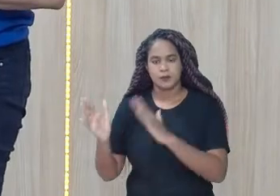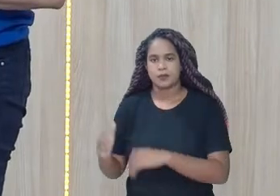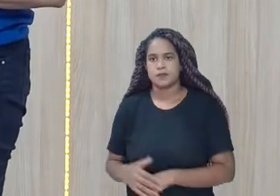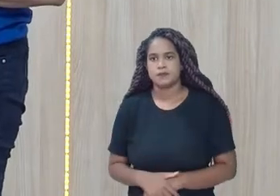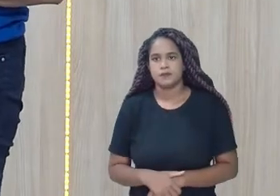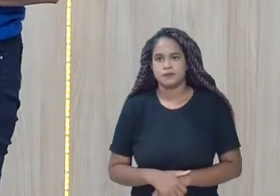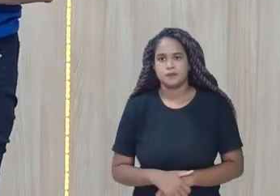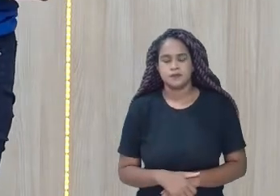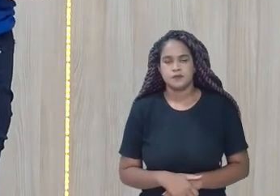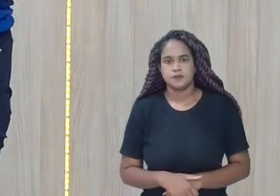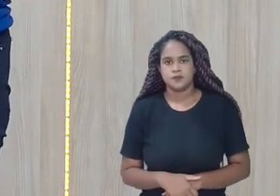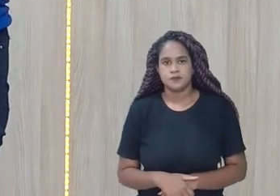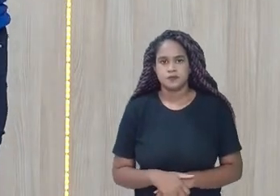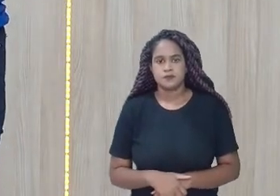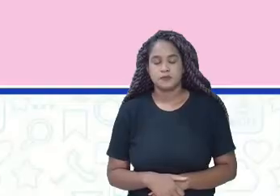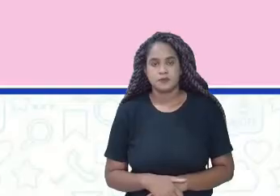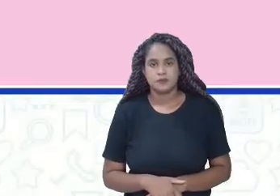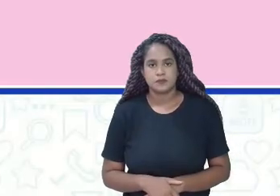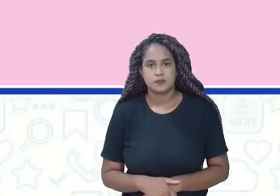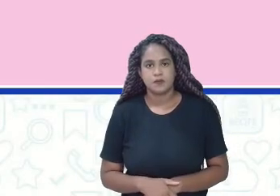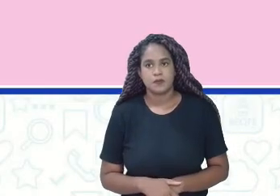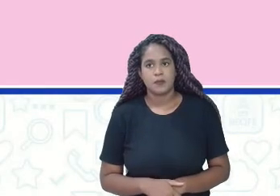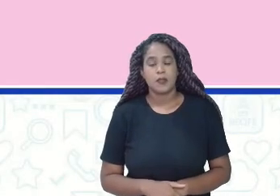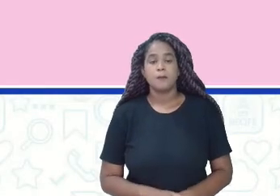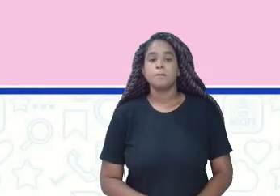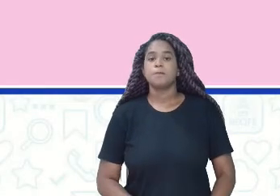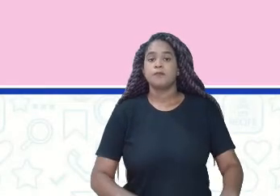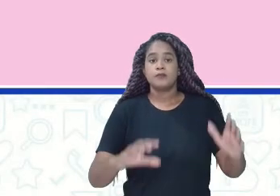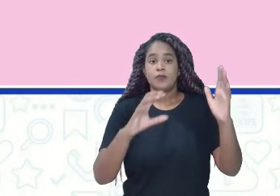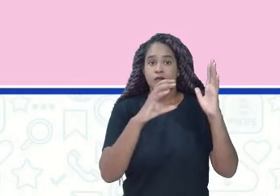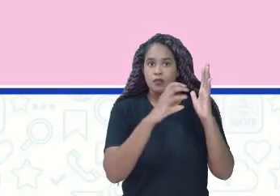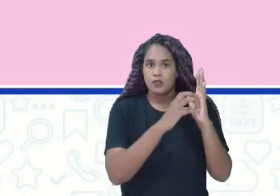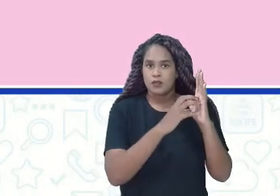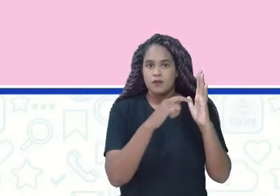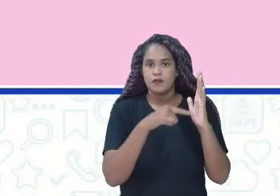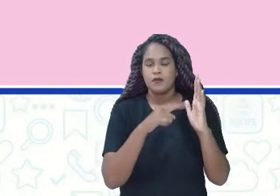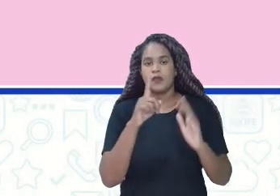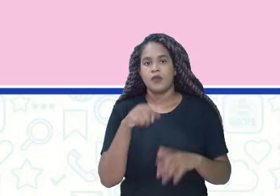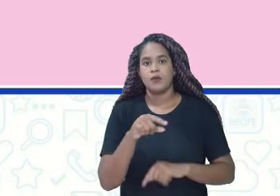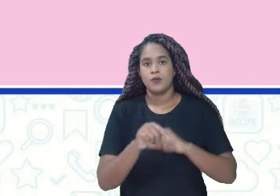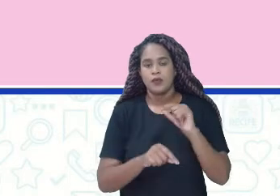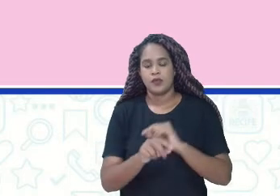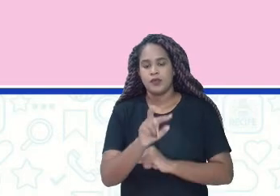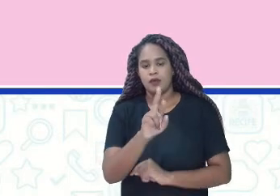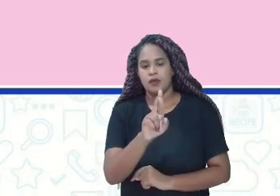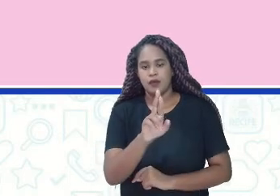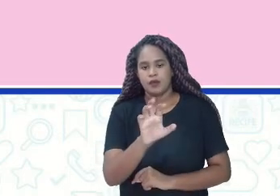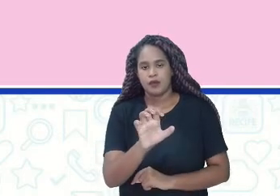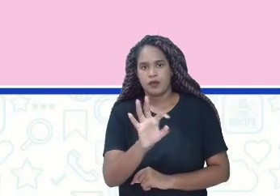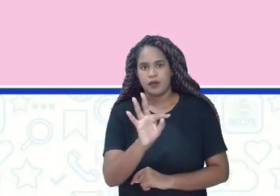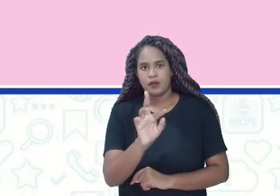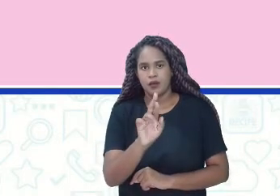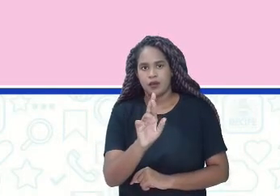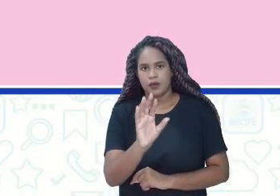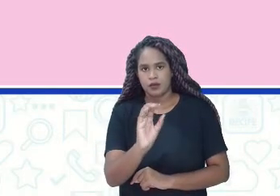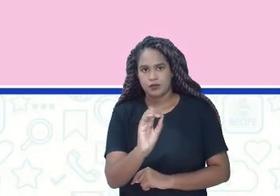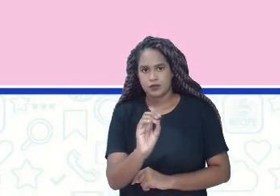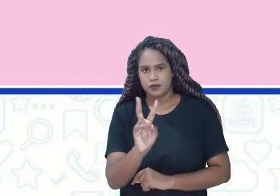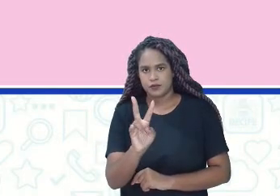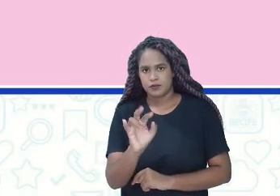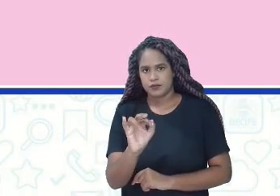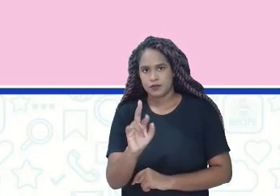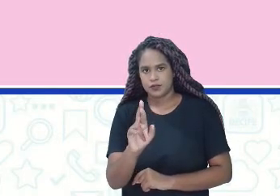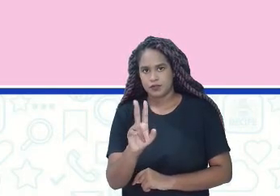antirretrovirais. O HIV, ele trata-se de um retrovírus com genoma de